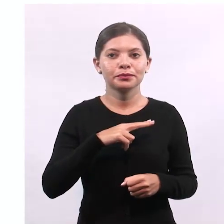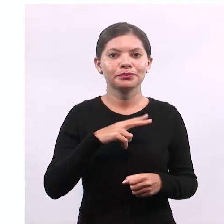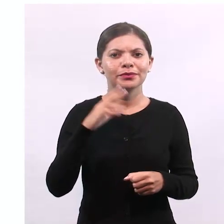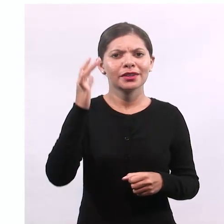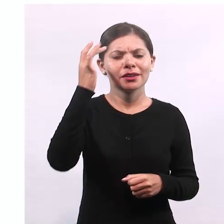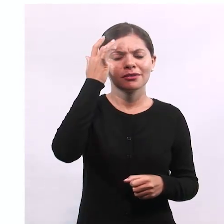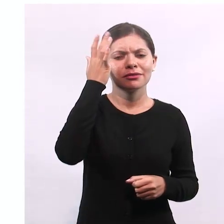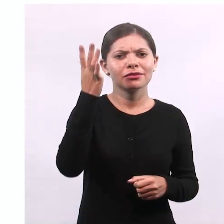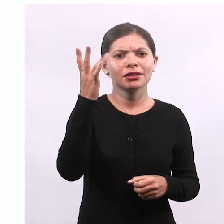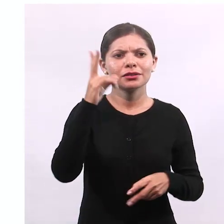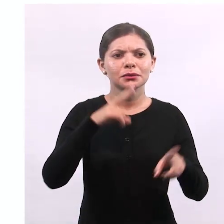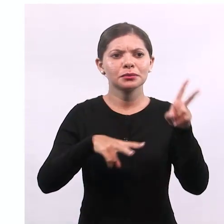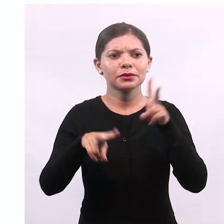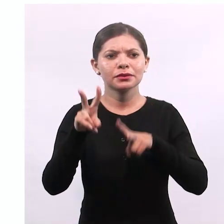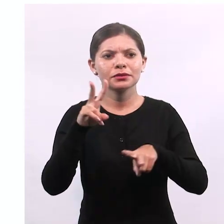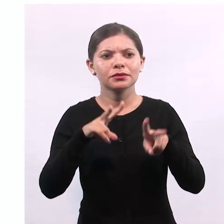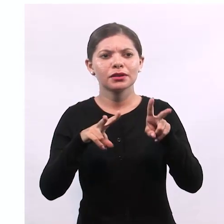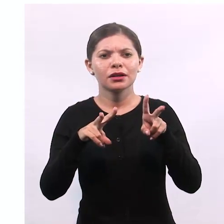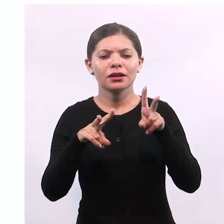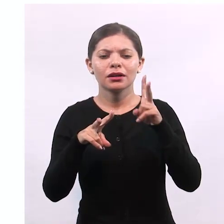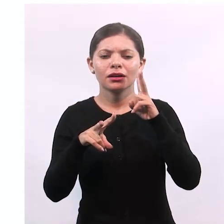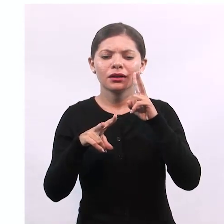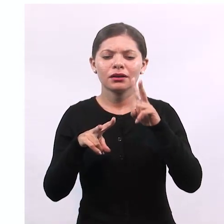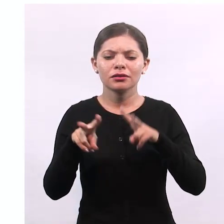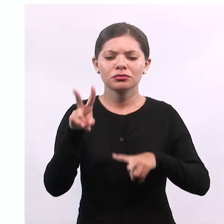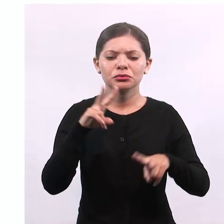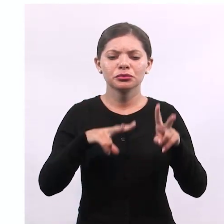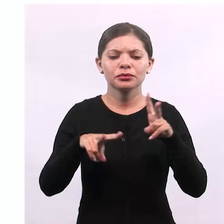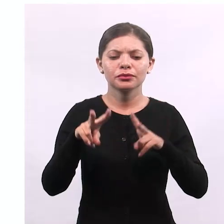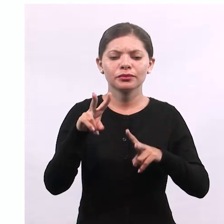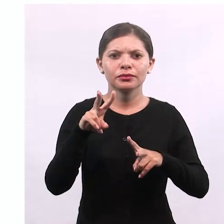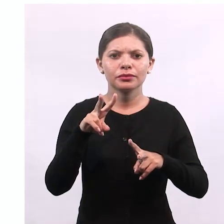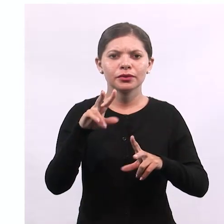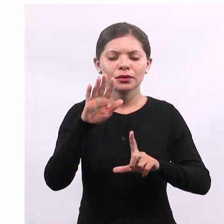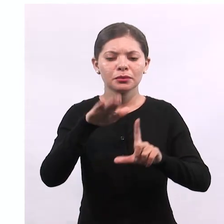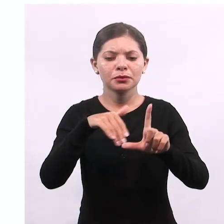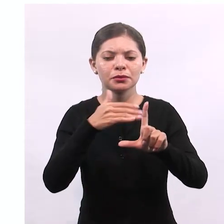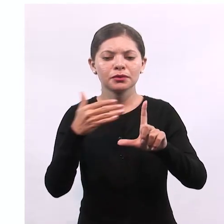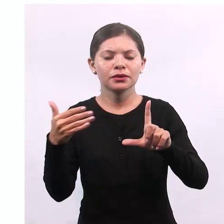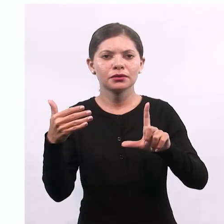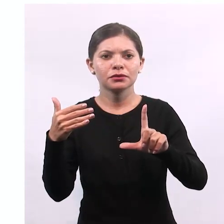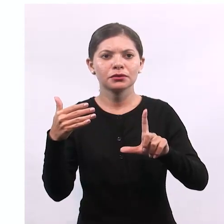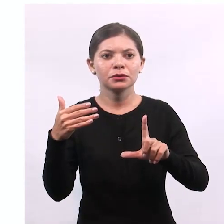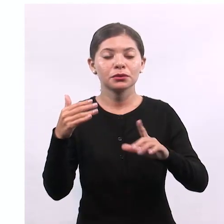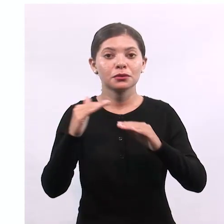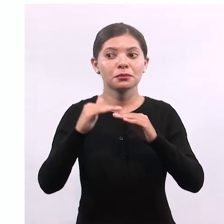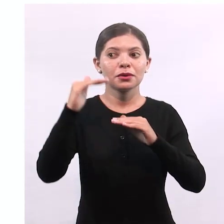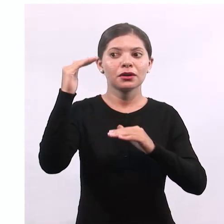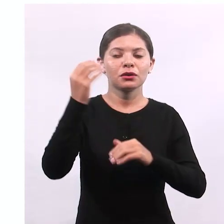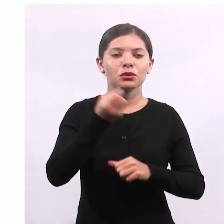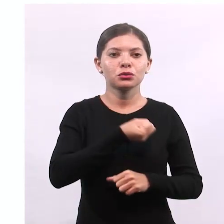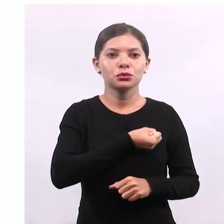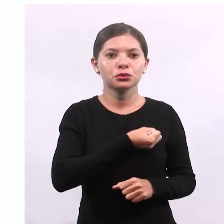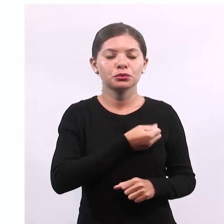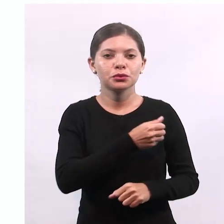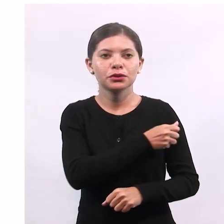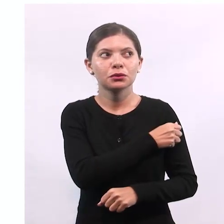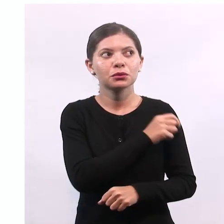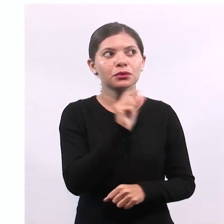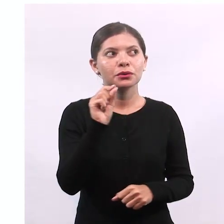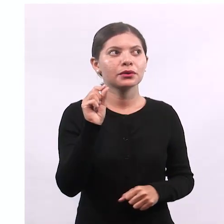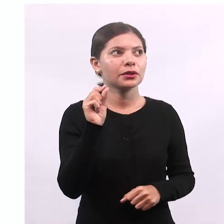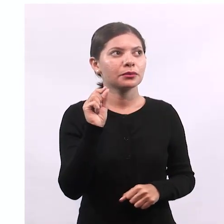observar olhando para o gráfico sem ler o texto que a rede com maior número de alunos é a rede